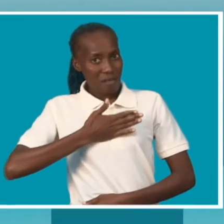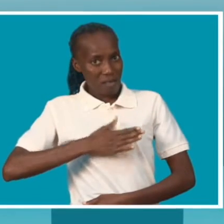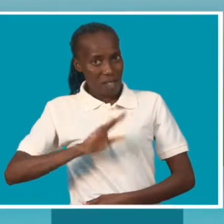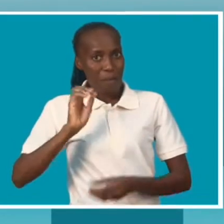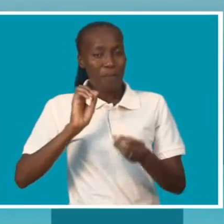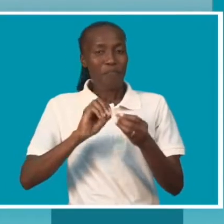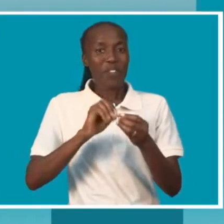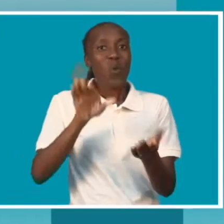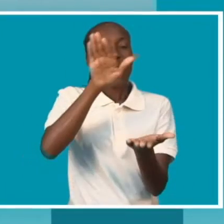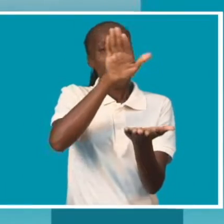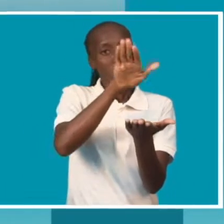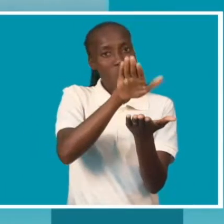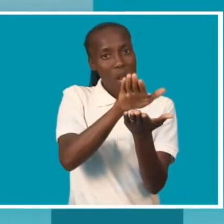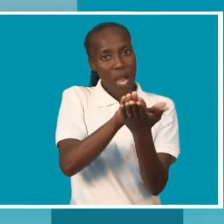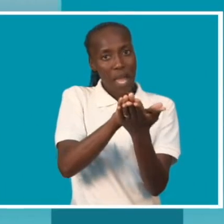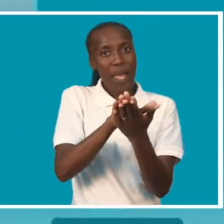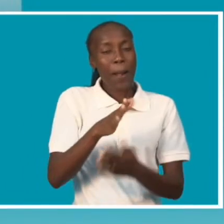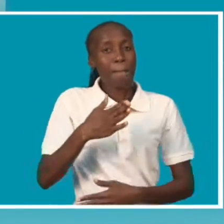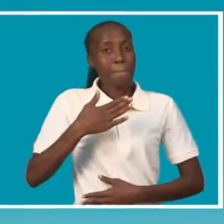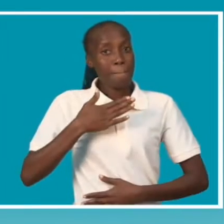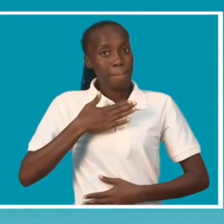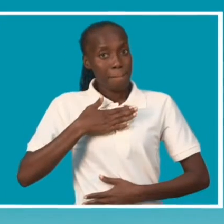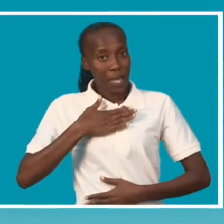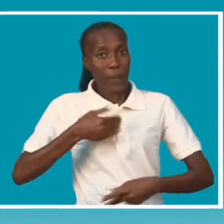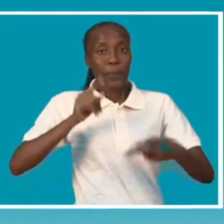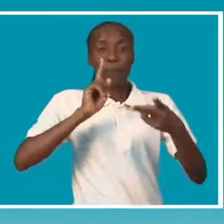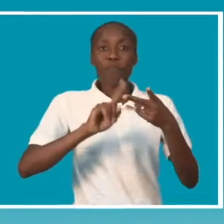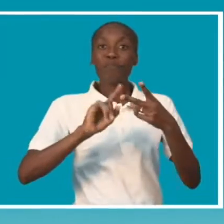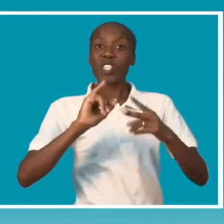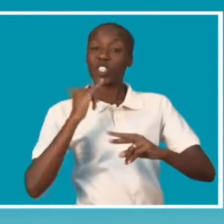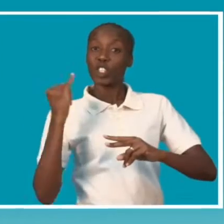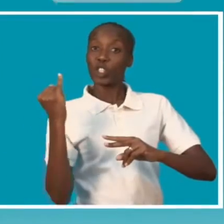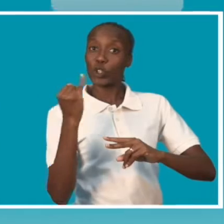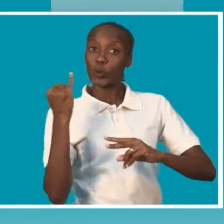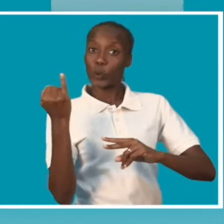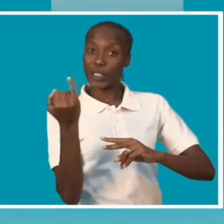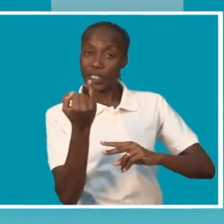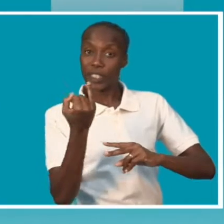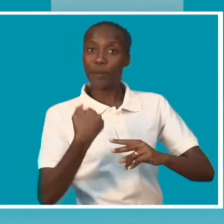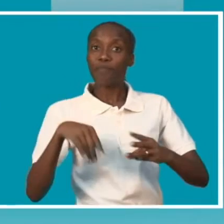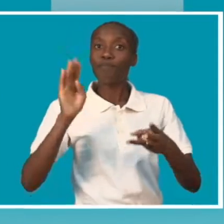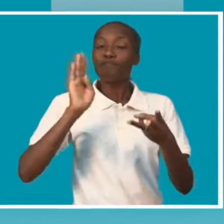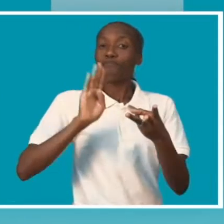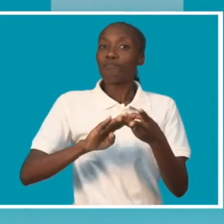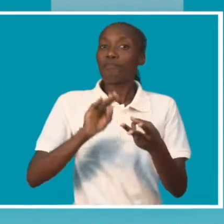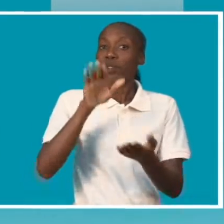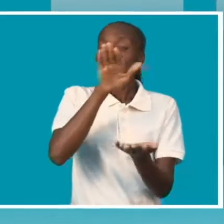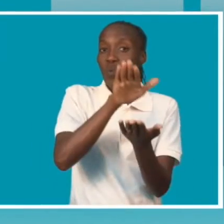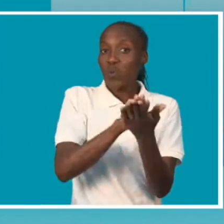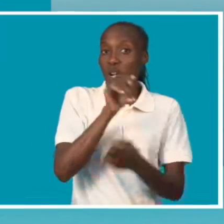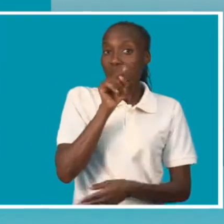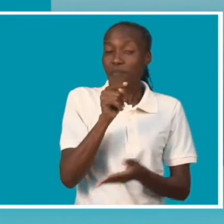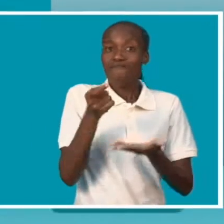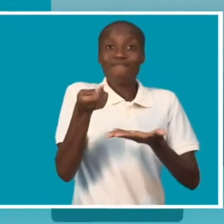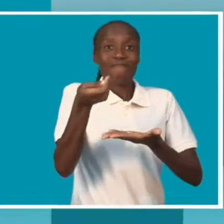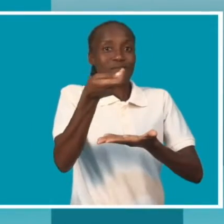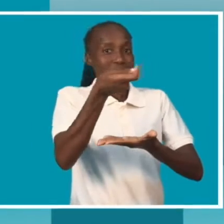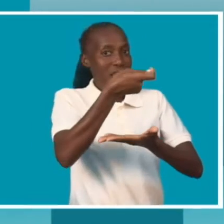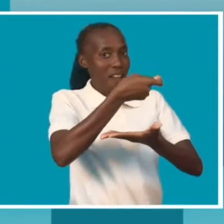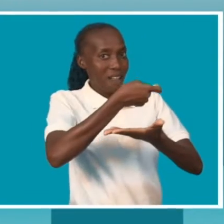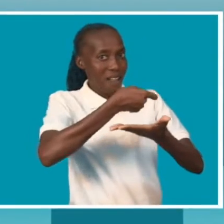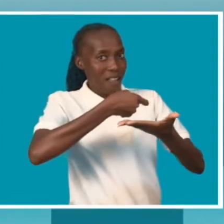galeria com as escolinhas, né? Não, galeria de arte. Quem